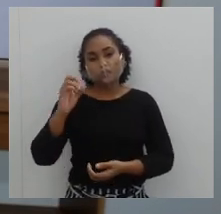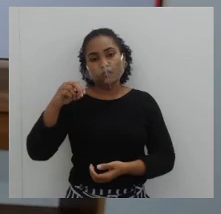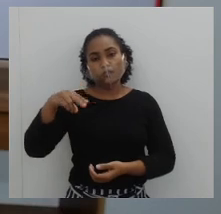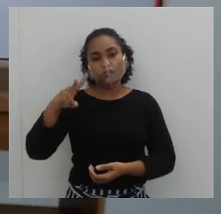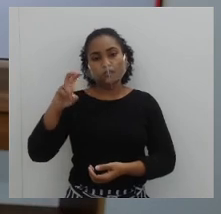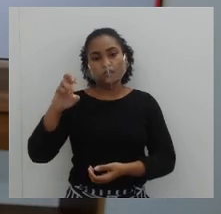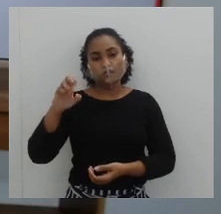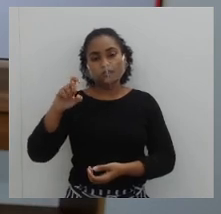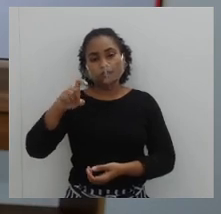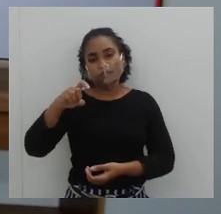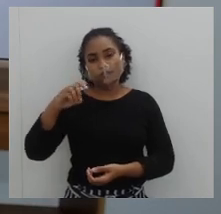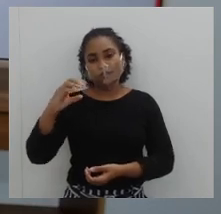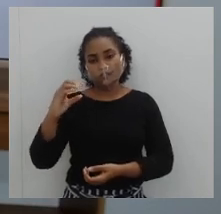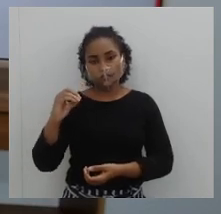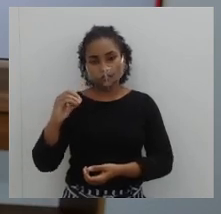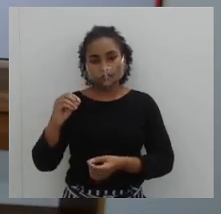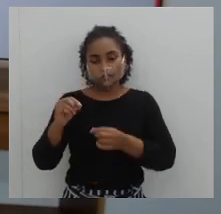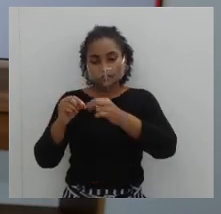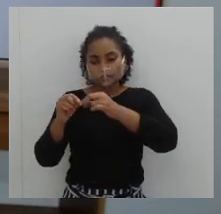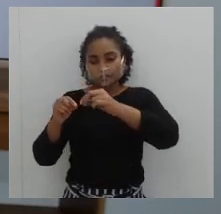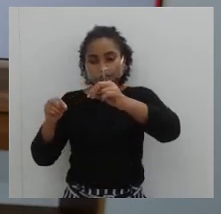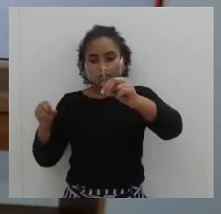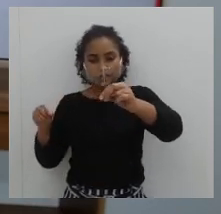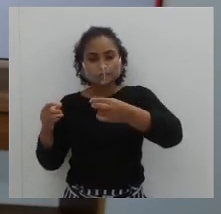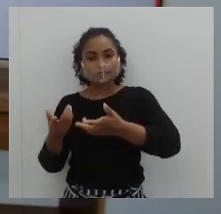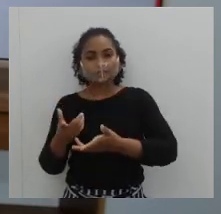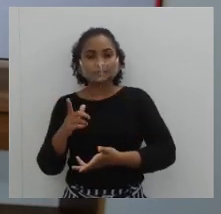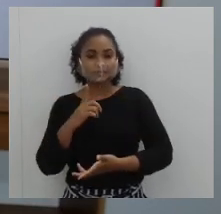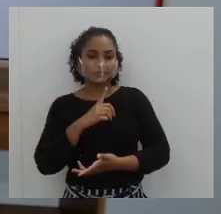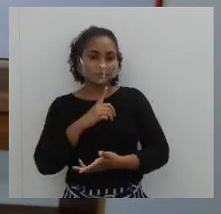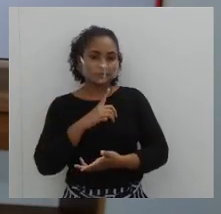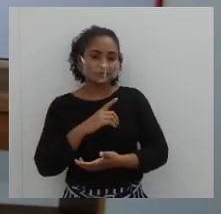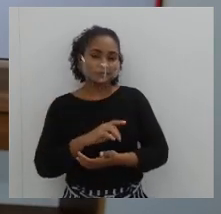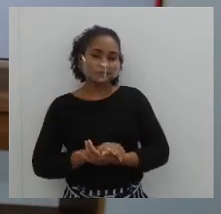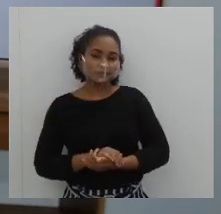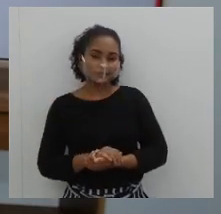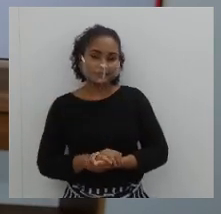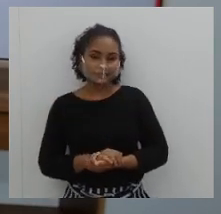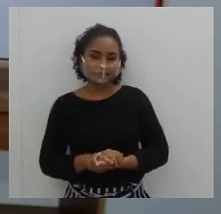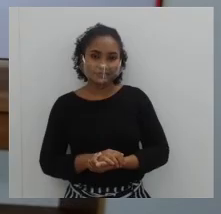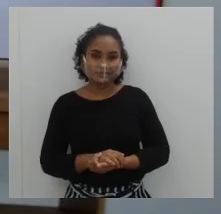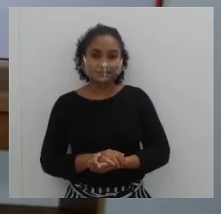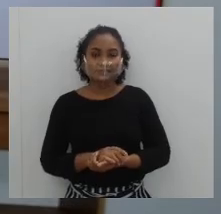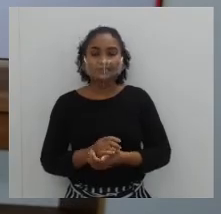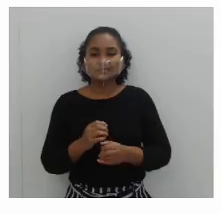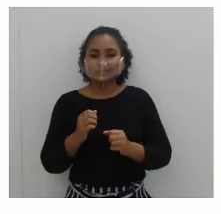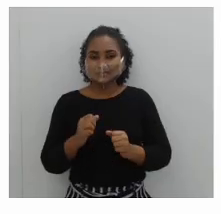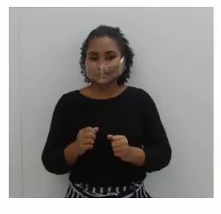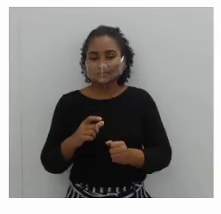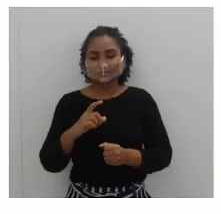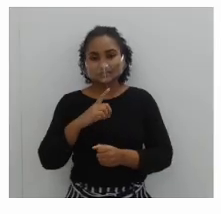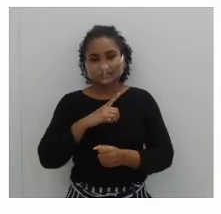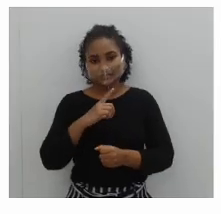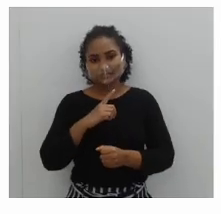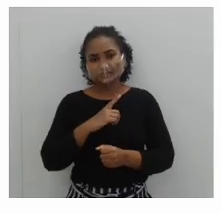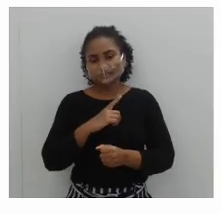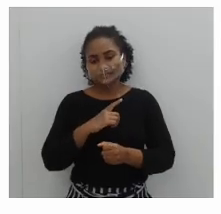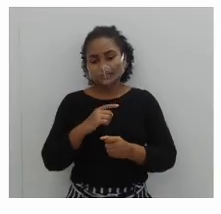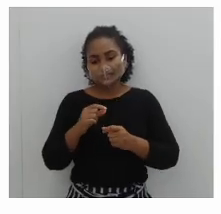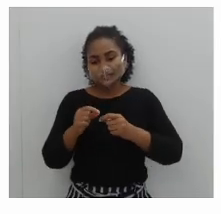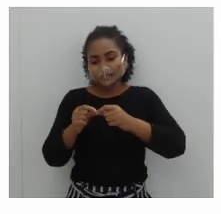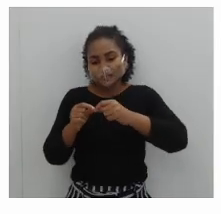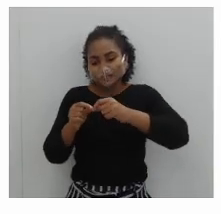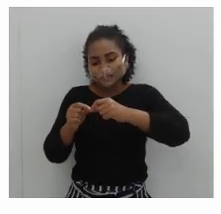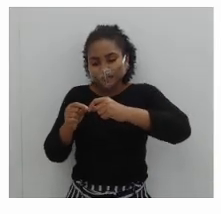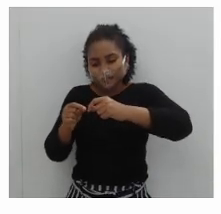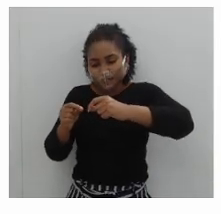convexo. Nesse poliedro aqui, ó, a gente observa que vai existir algumas retas furando